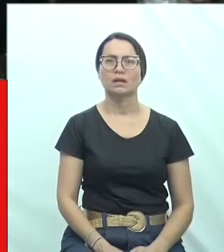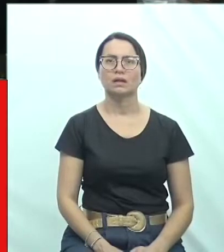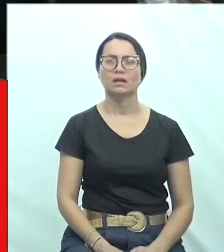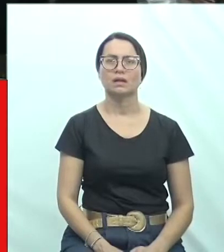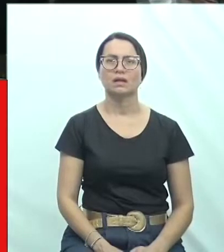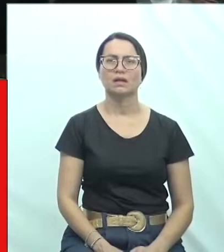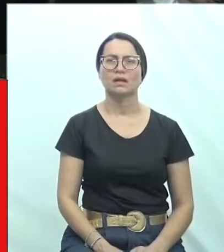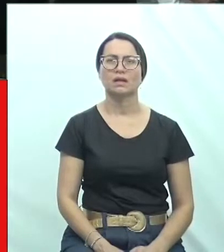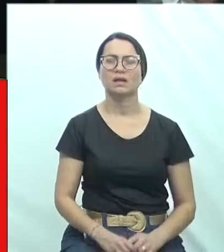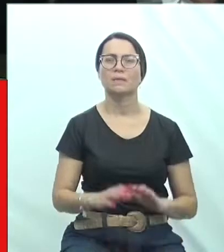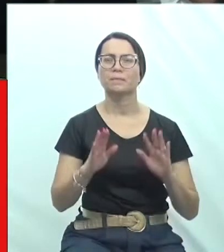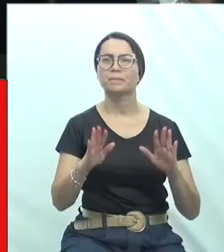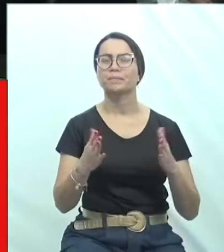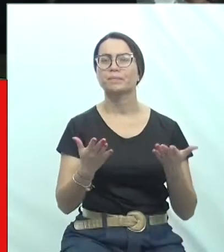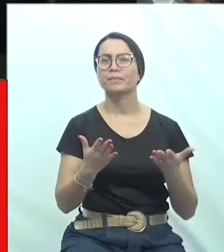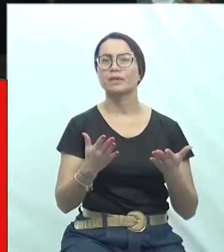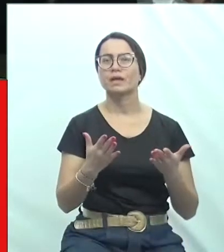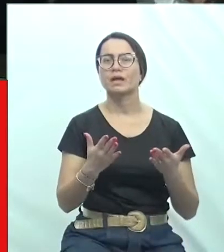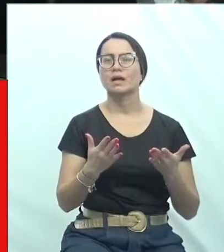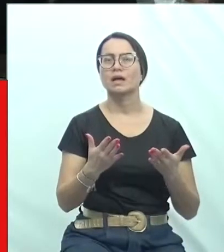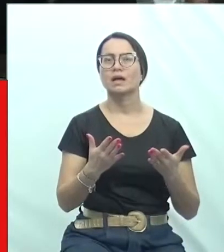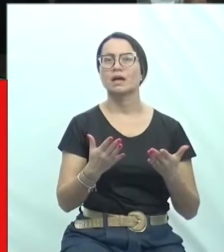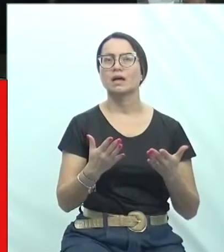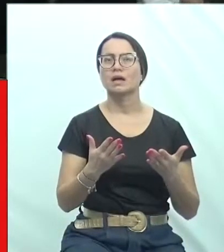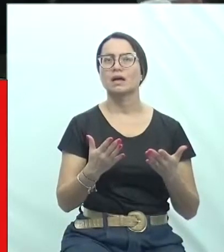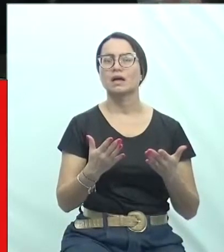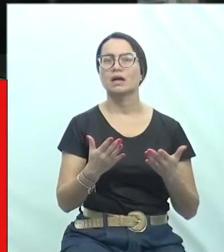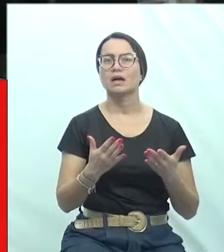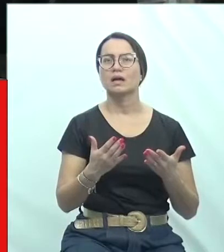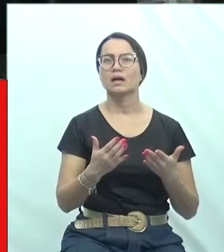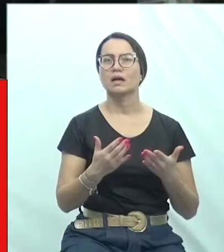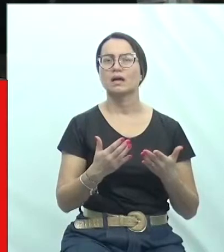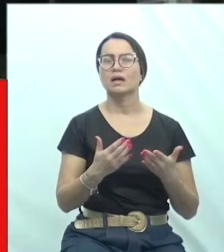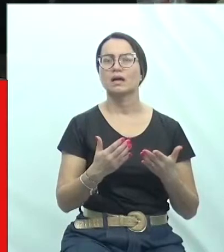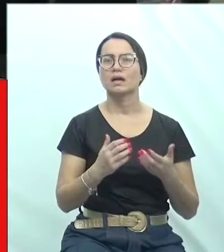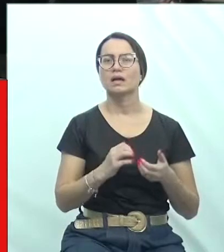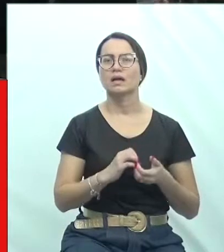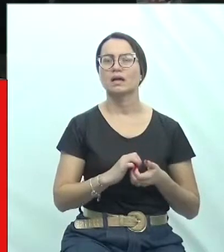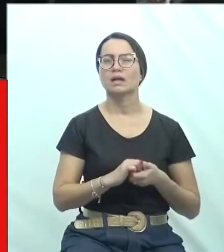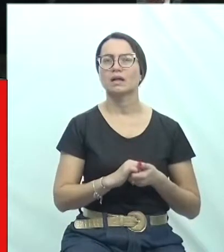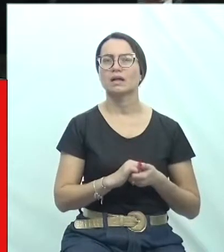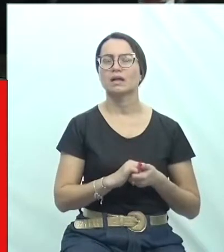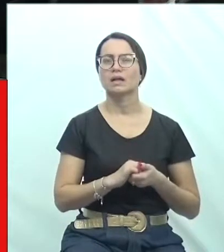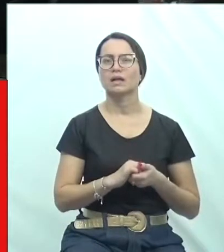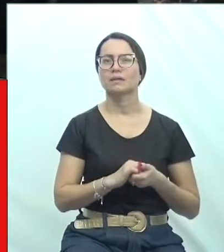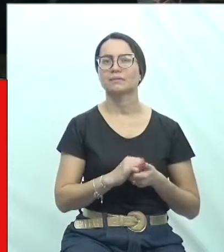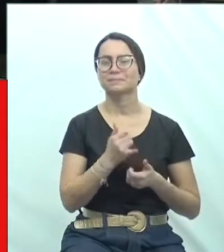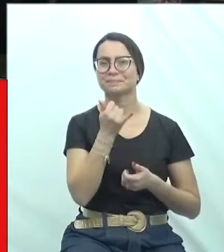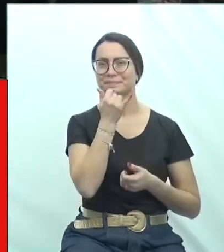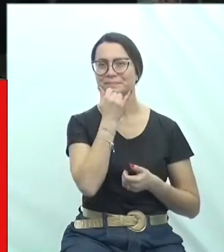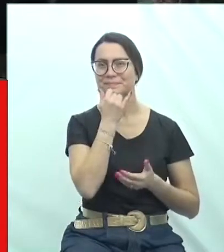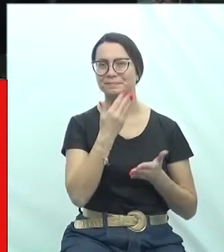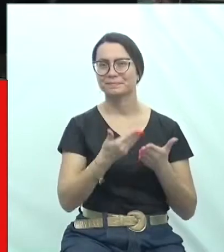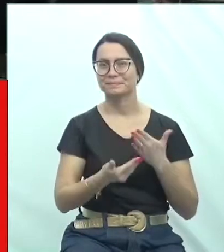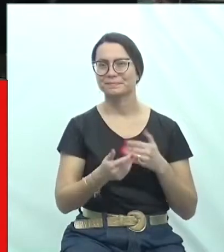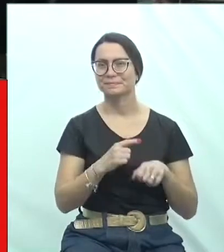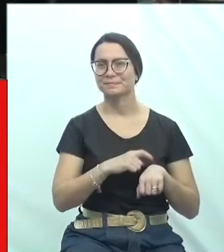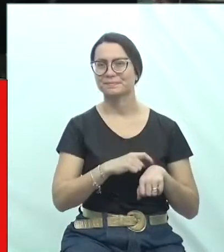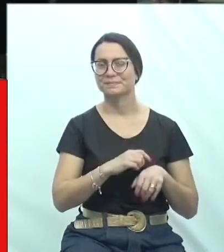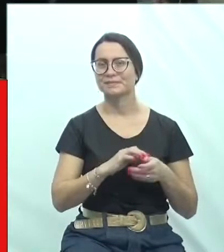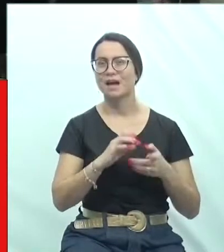Na entrada que vai para o morro da TV. Pronto. Melhor assim. Cadê a foto?